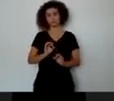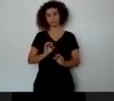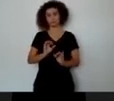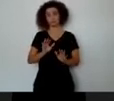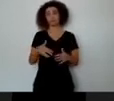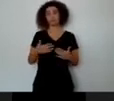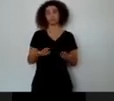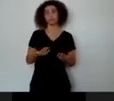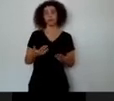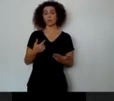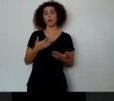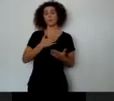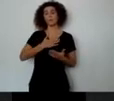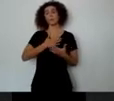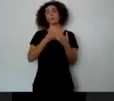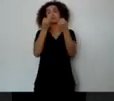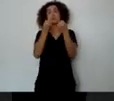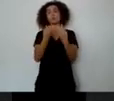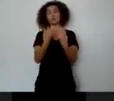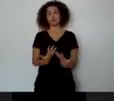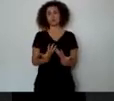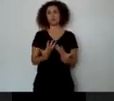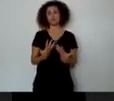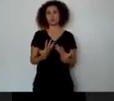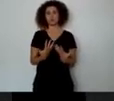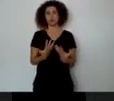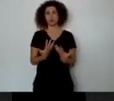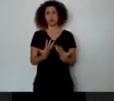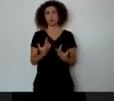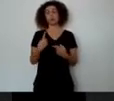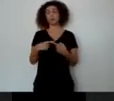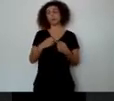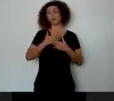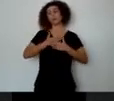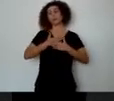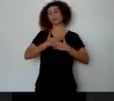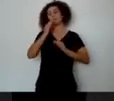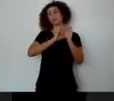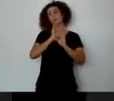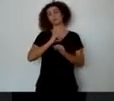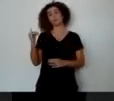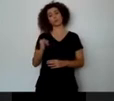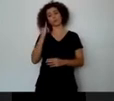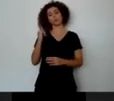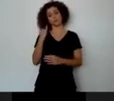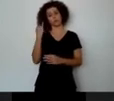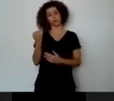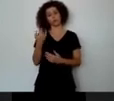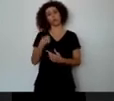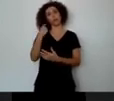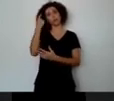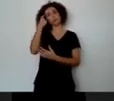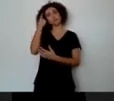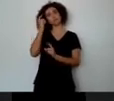em justificar o meu projeto, falar de como, qual que é a relevância dele, eu parti do ponto um pouquinho do